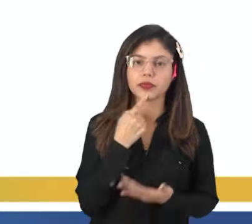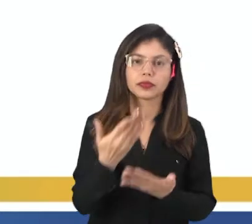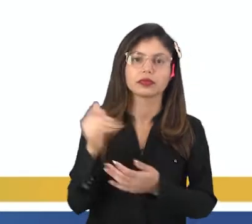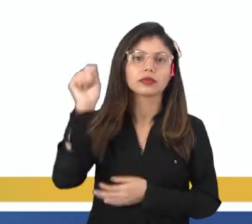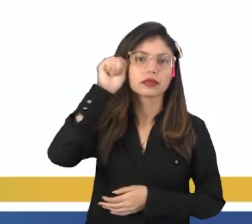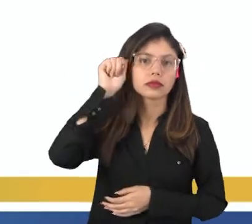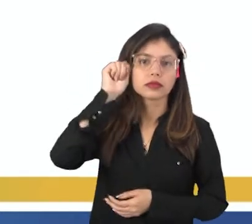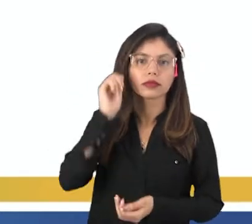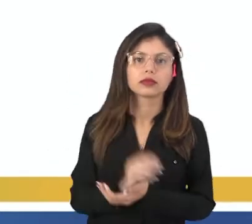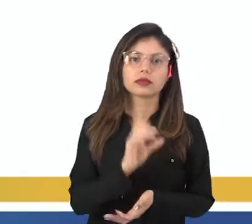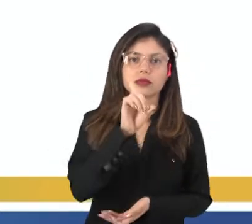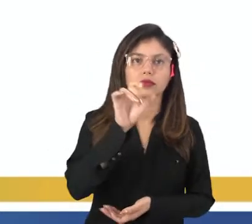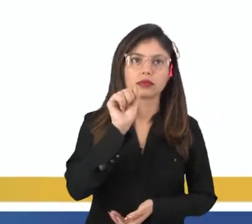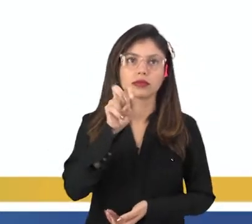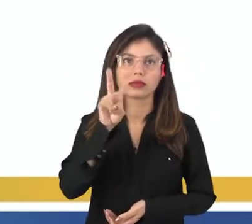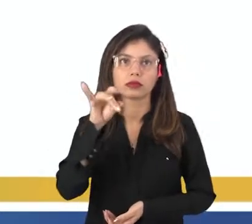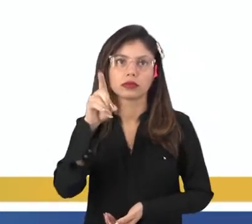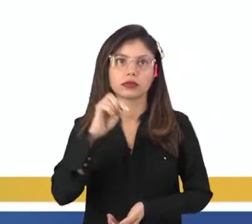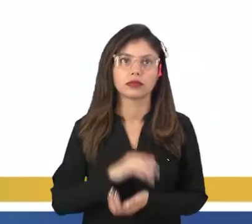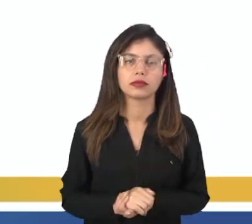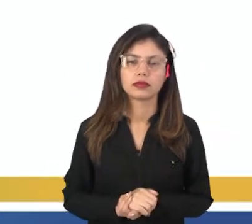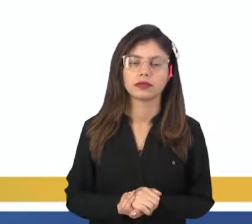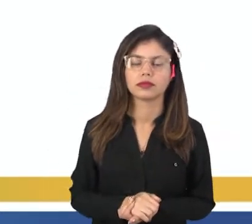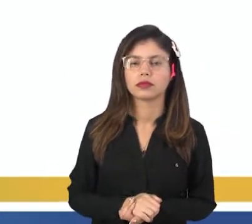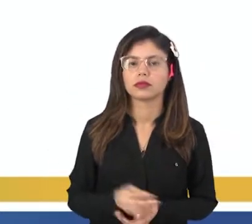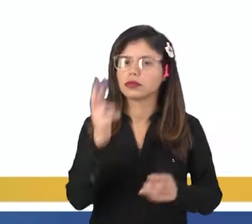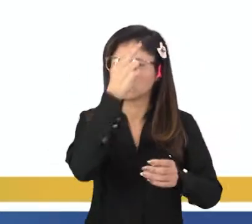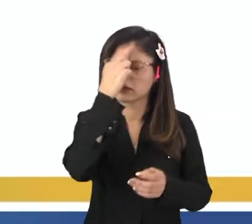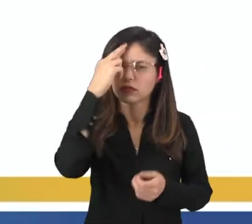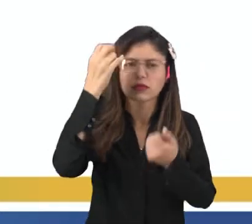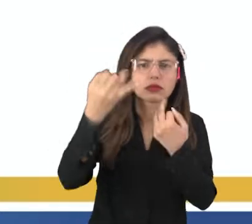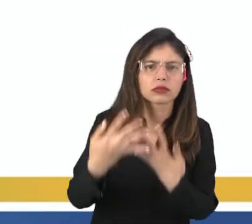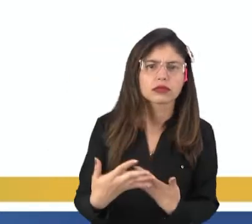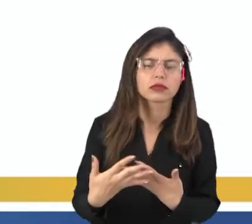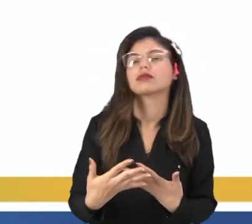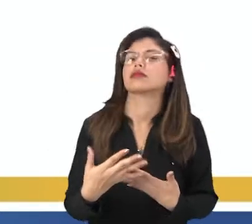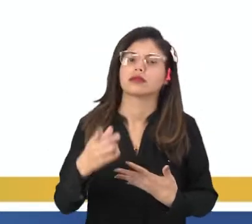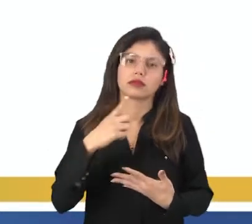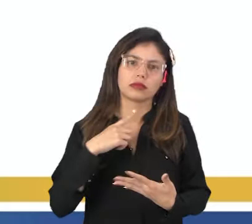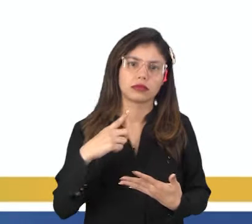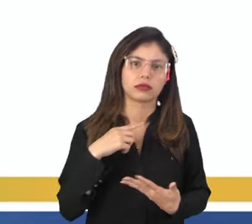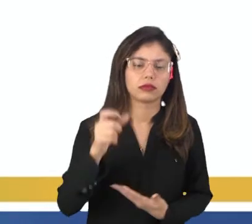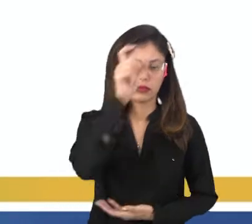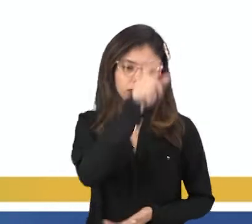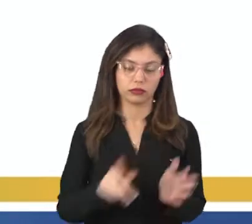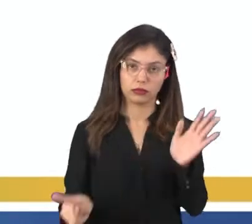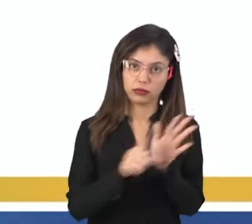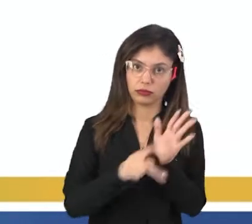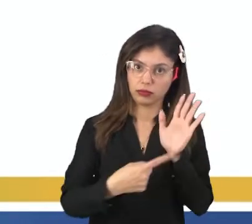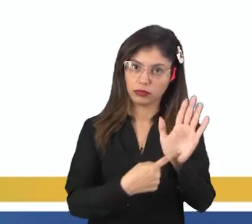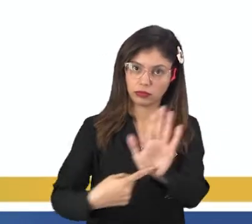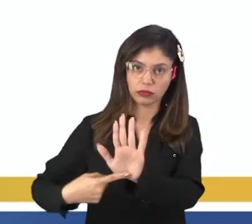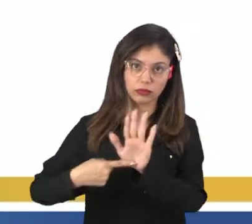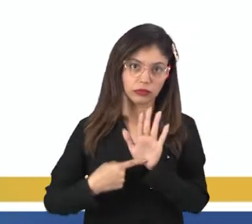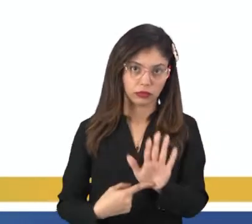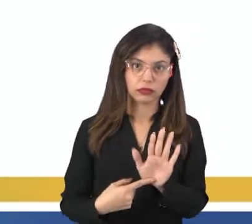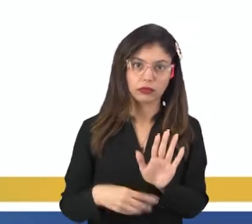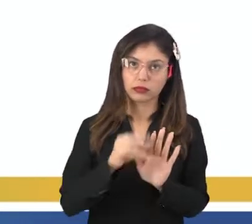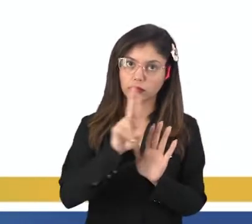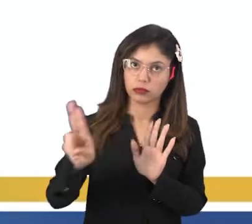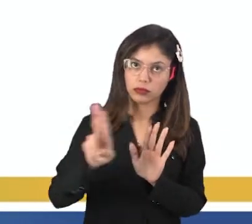do autor David levithan que que essa história trata temos o protagonista a